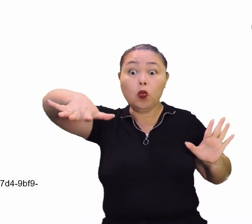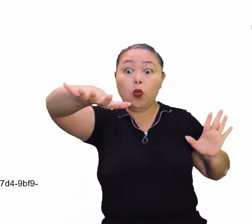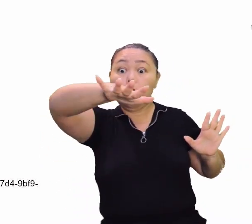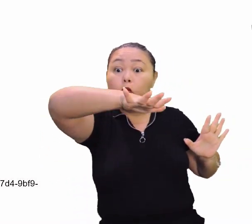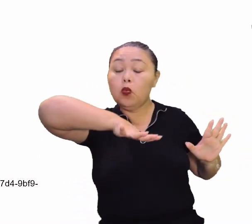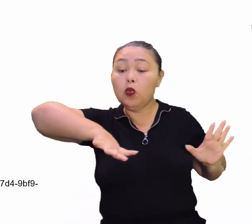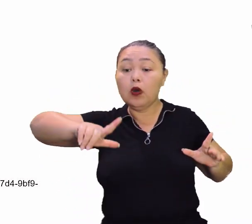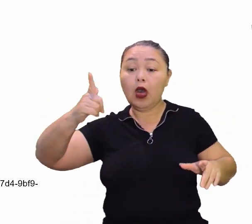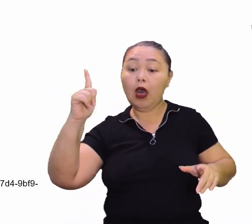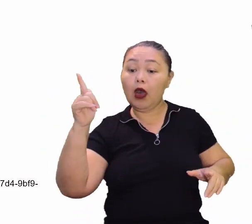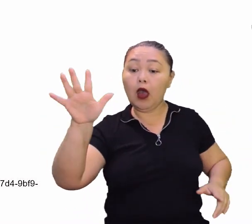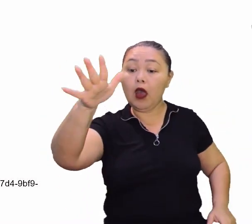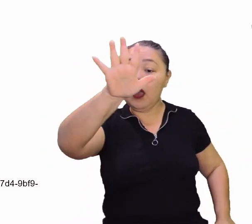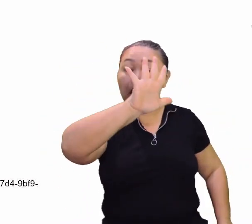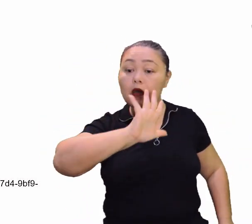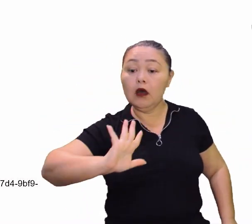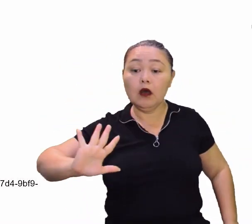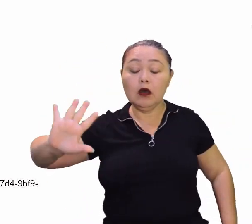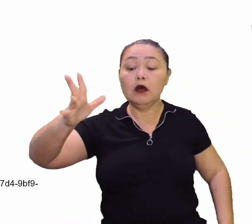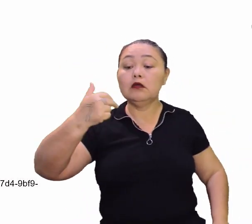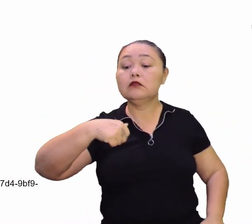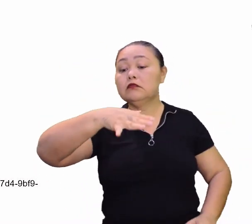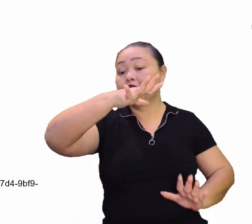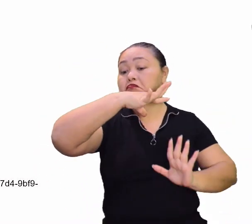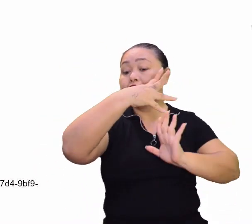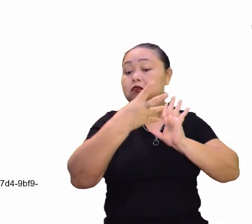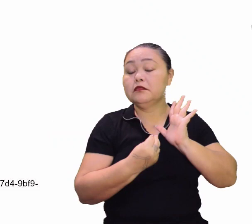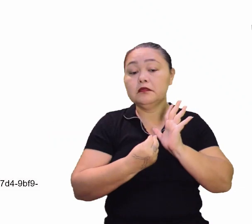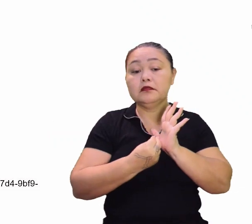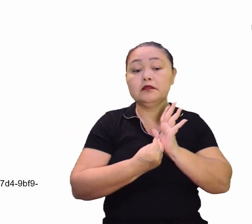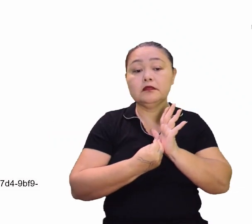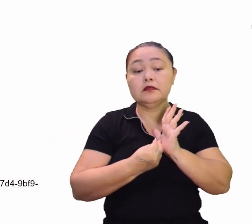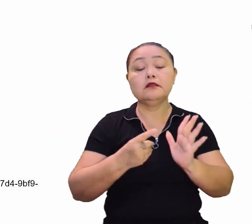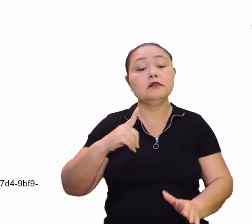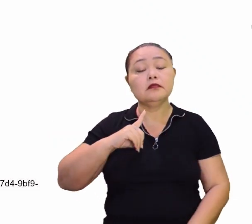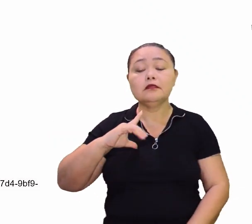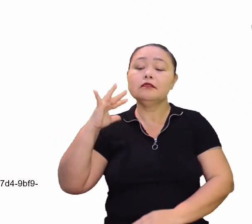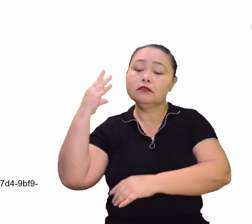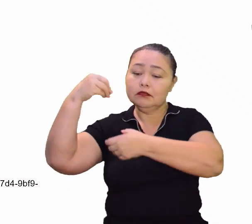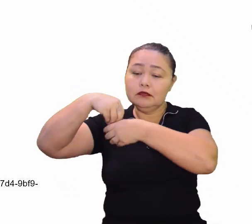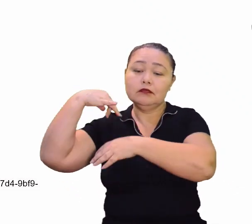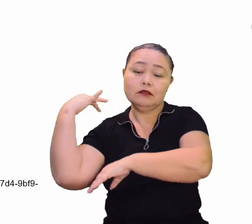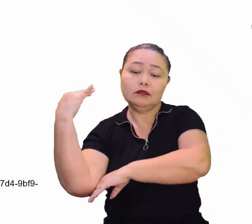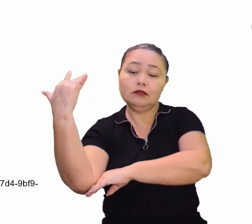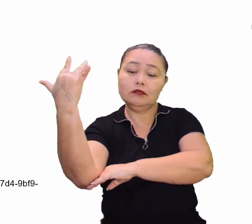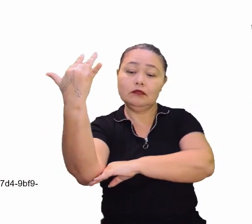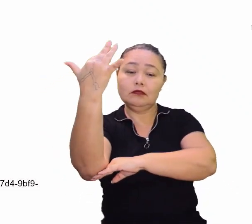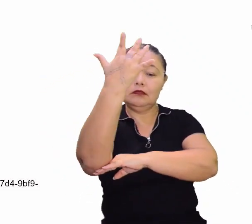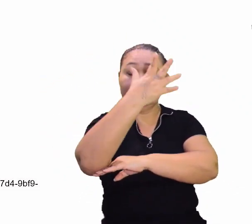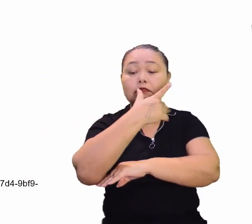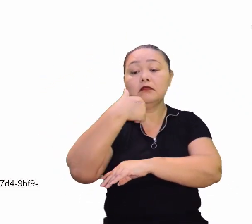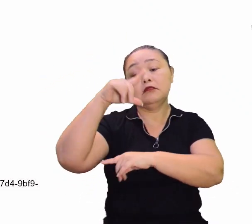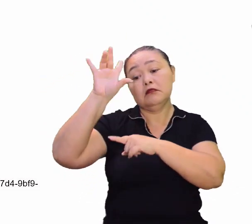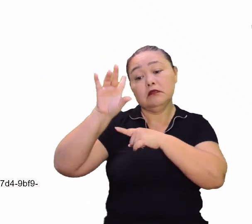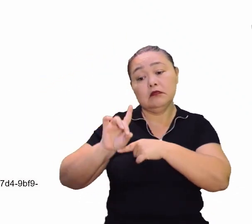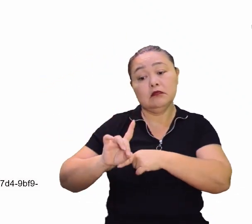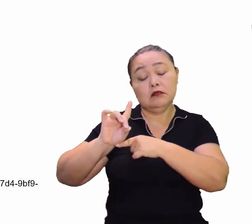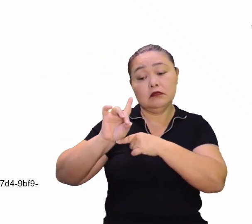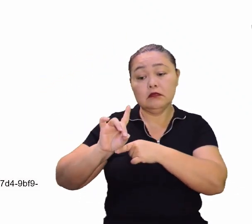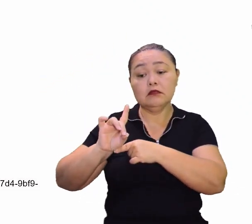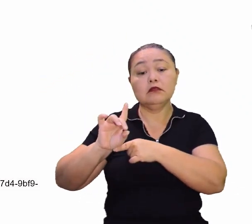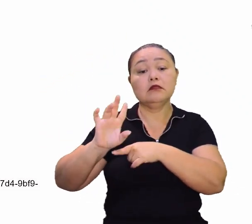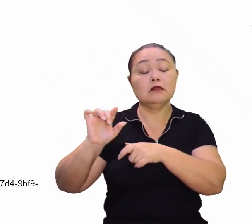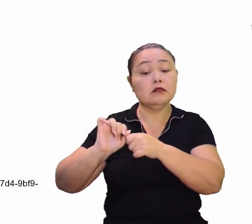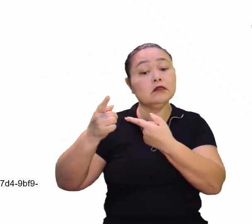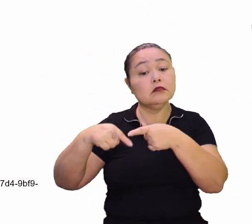geográfico da Amazônia. Então, e sem falar que no meio aqui é muita floresta. Então, temos uma baixa densidade demográfica.